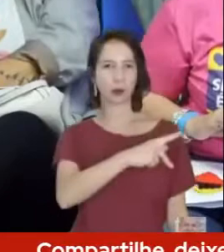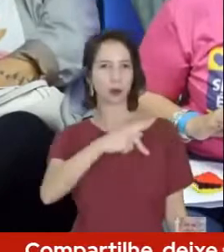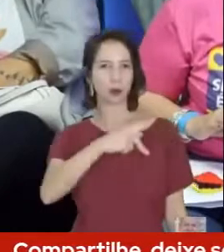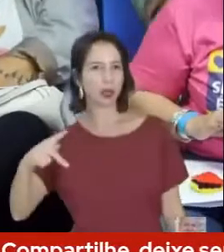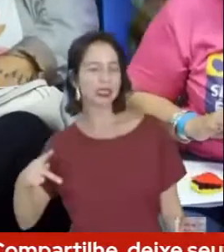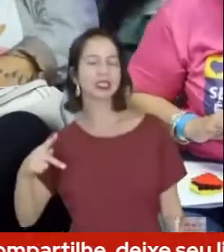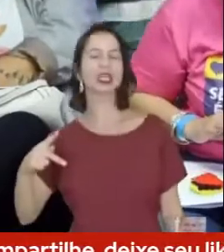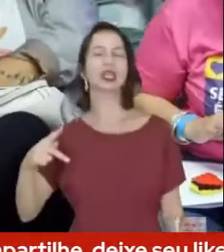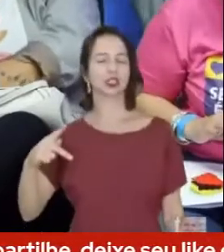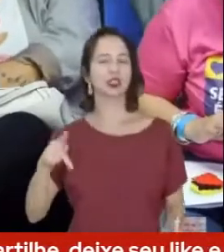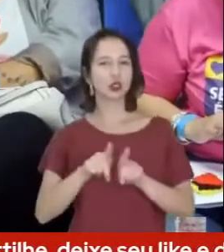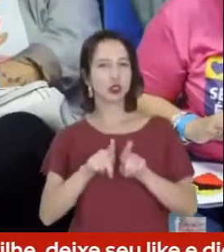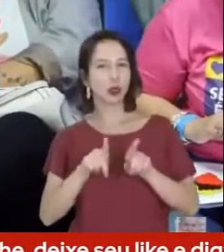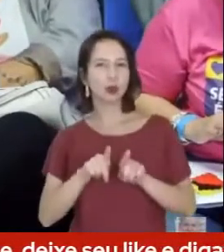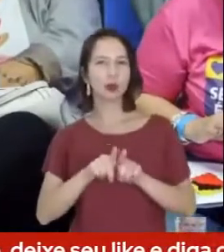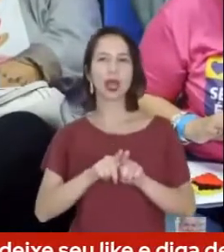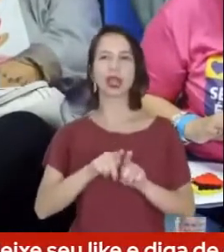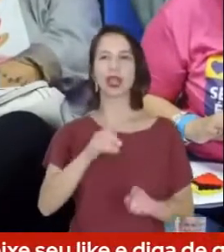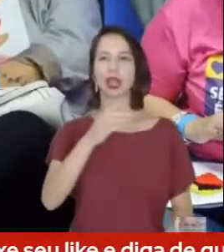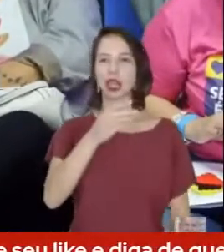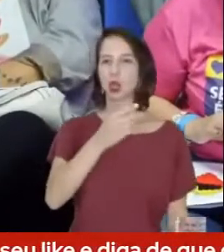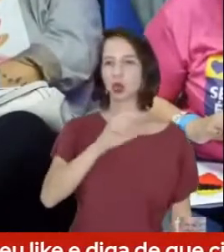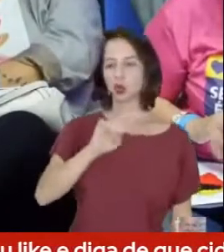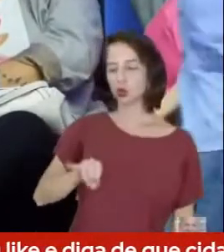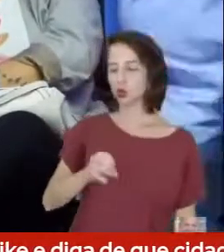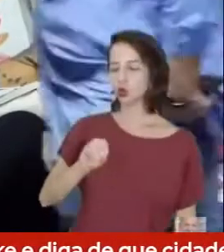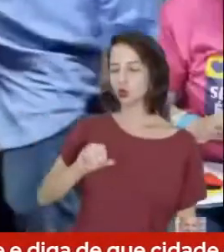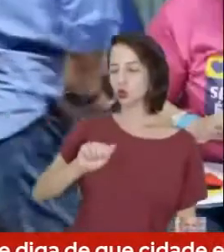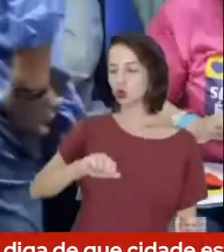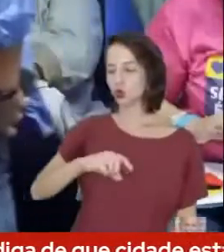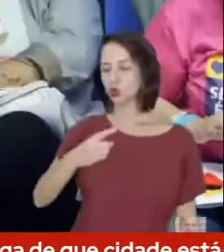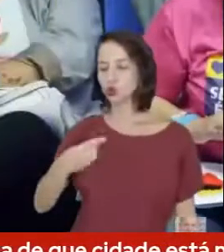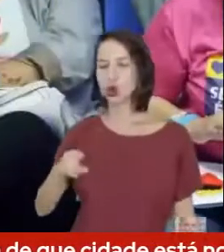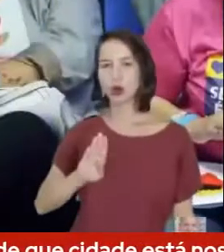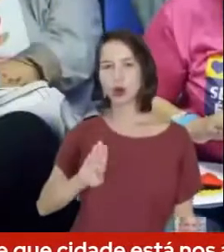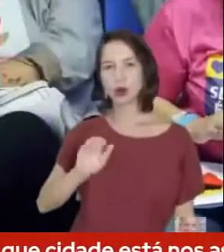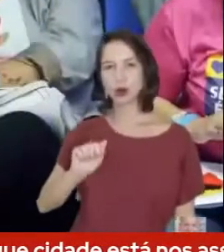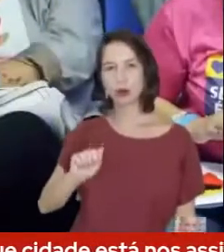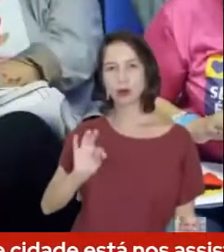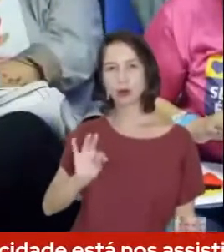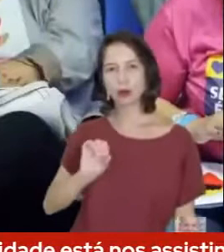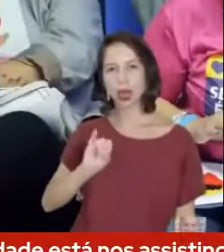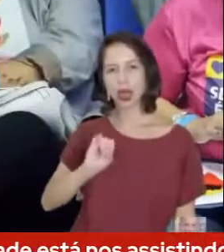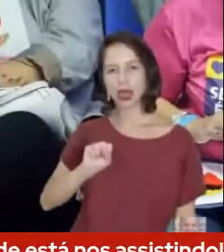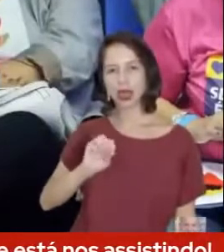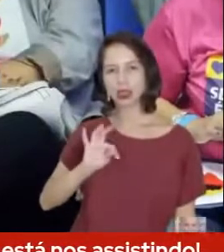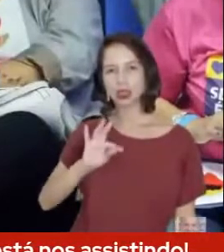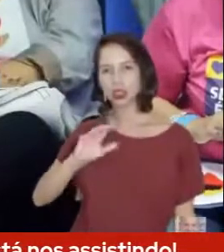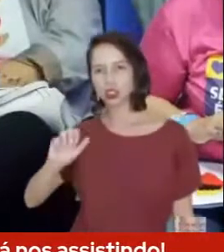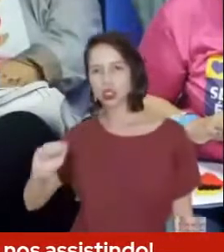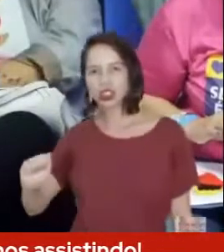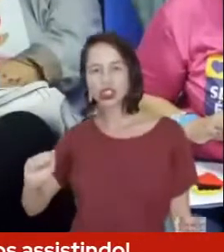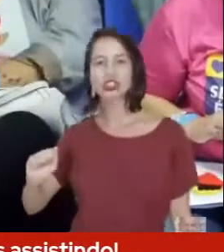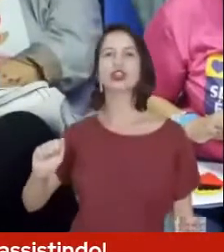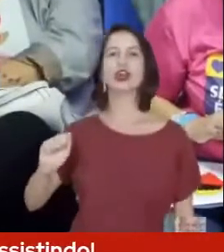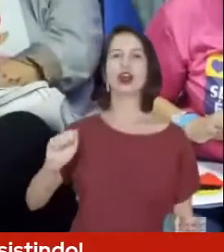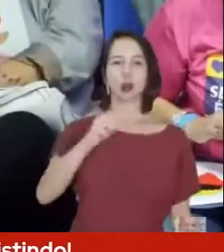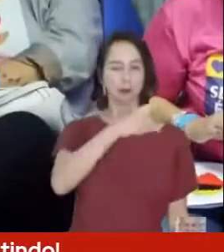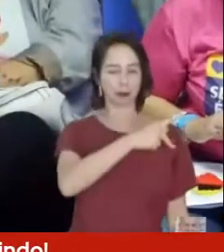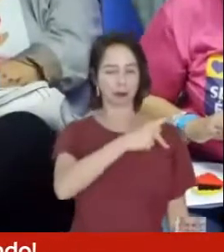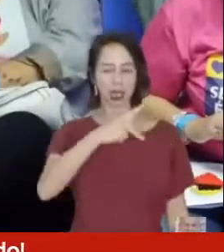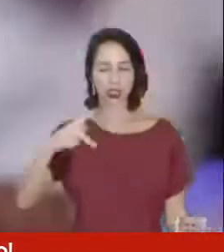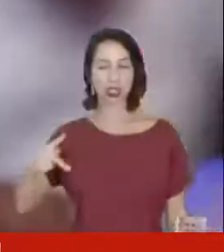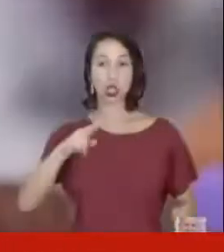Batista Innocentini, nosso companheiro presidente do Sindicato Nacional dos